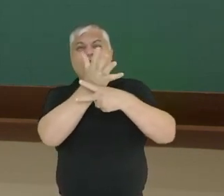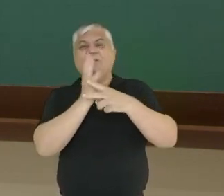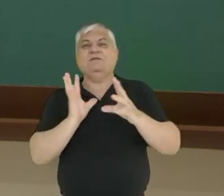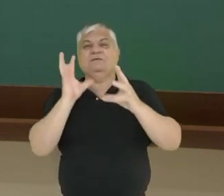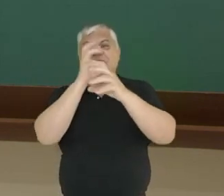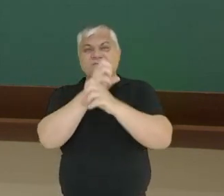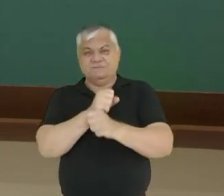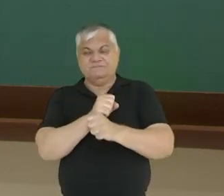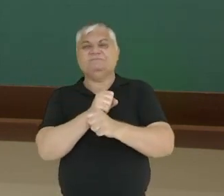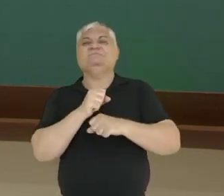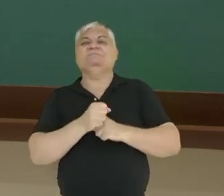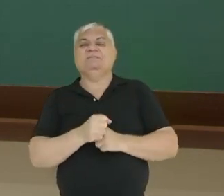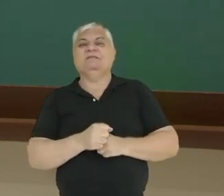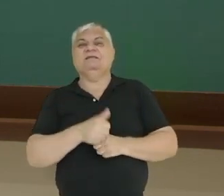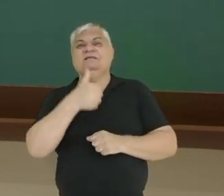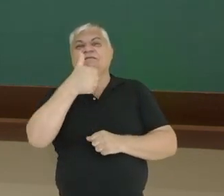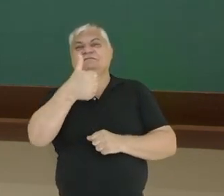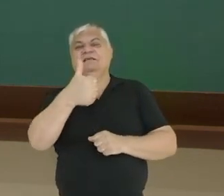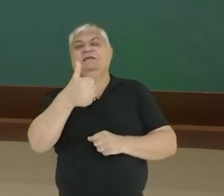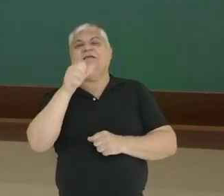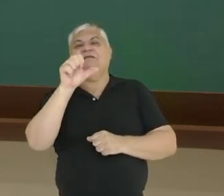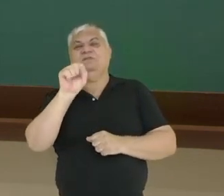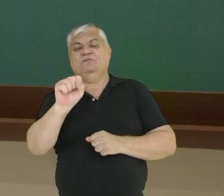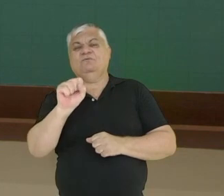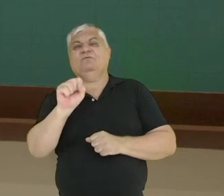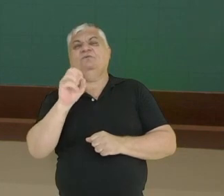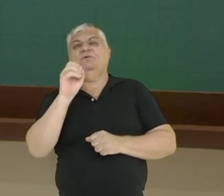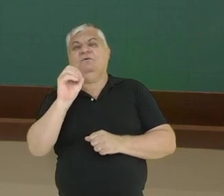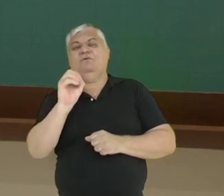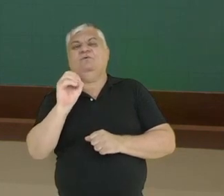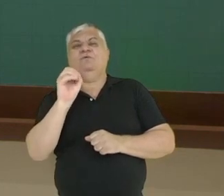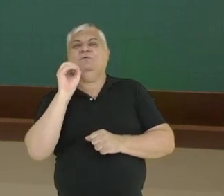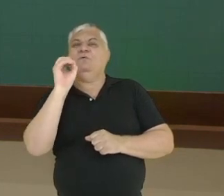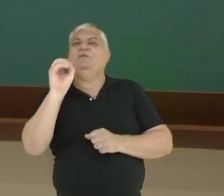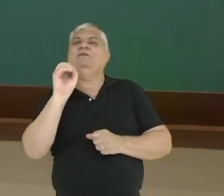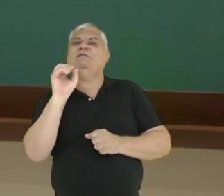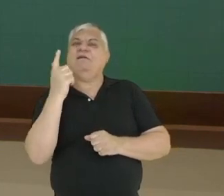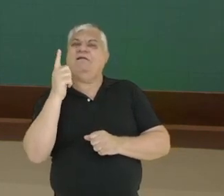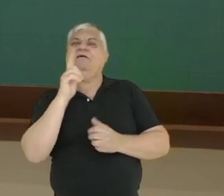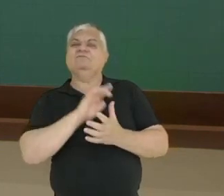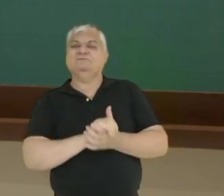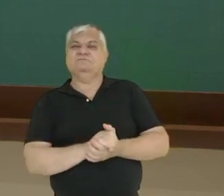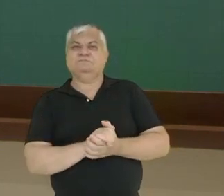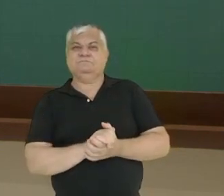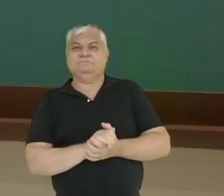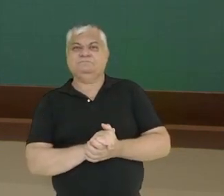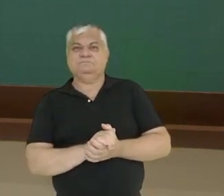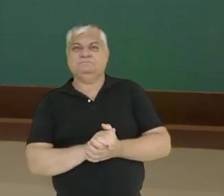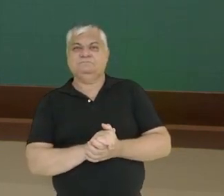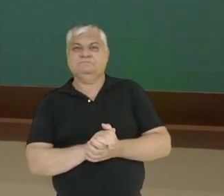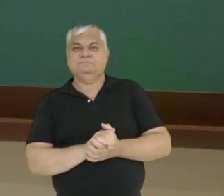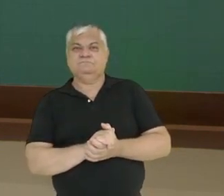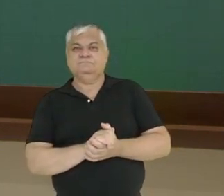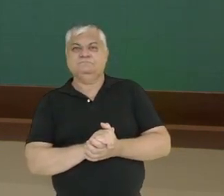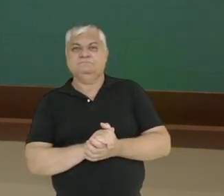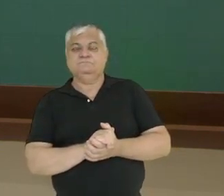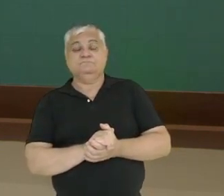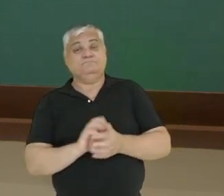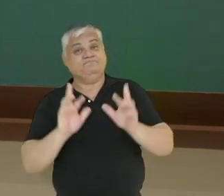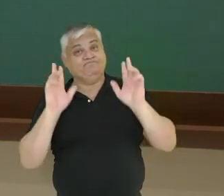um polígono convexo sempre será igual a 180 graus.